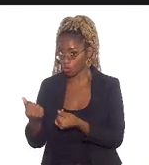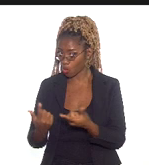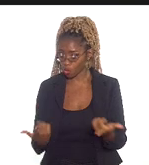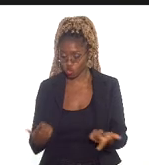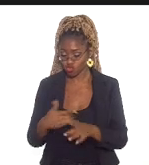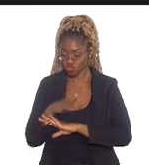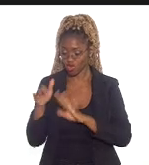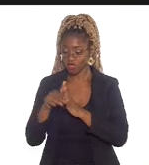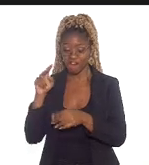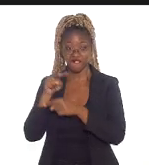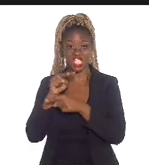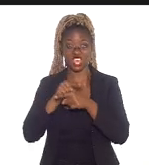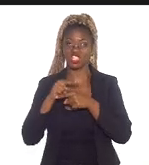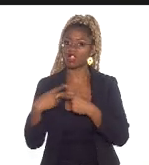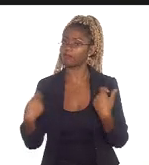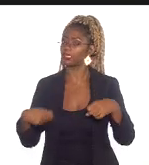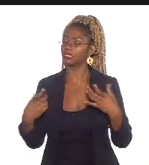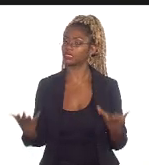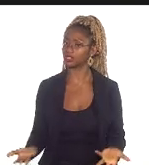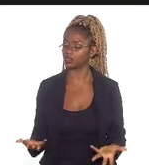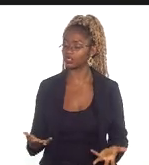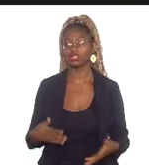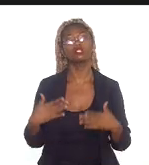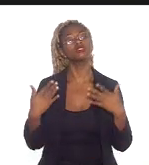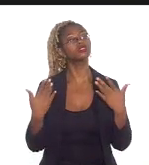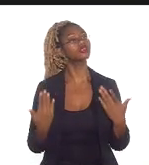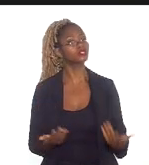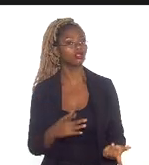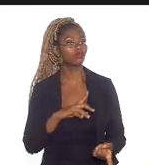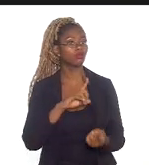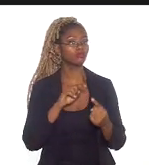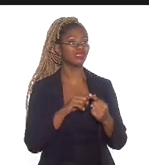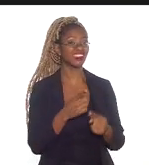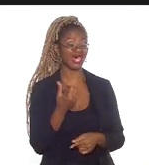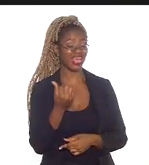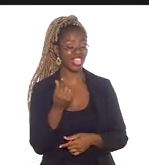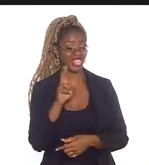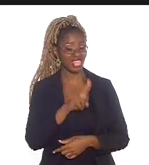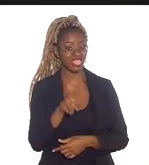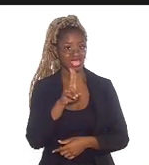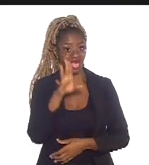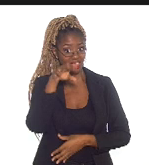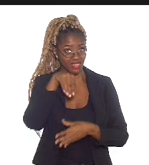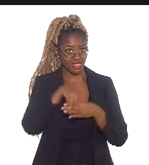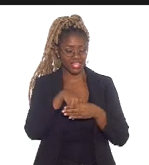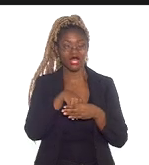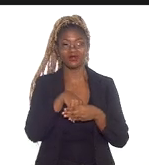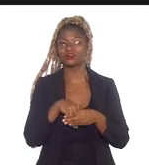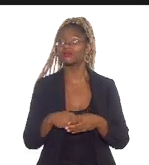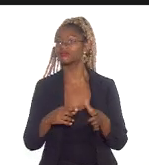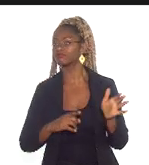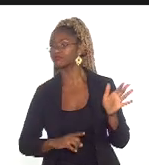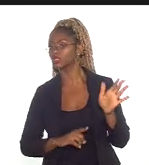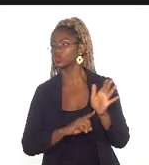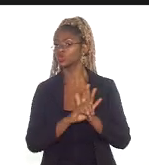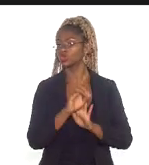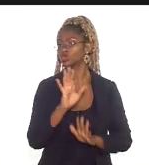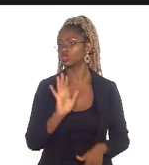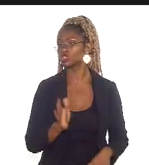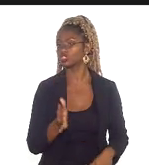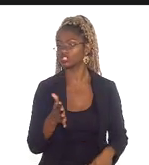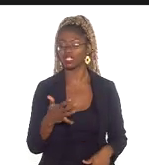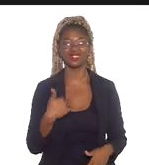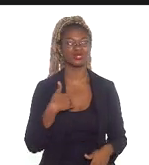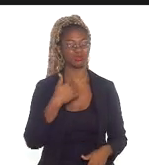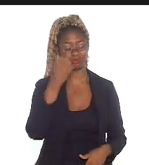são fiscalizados. Então, no que se refere ao gasto interno, foi feita a pergunta e eu deixei de